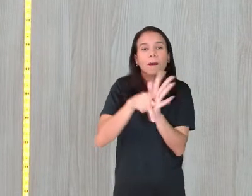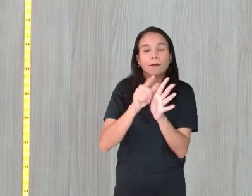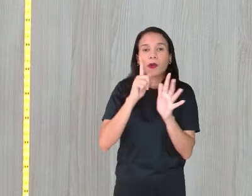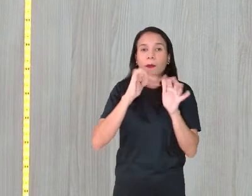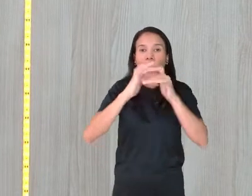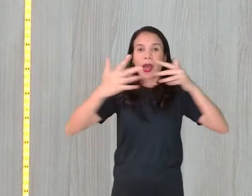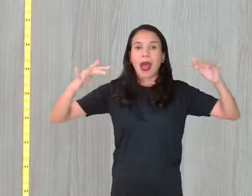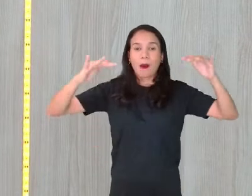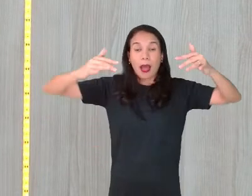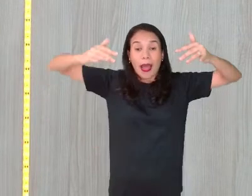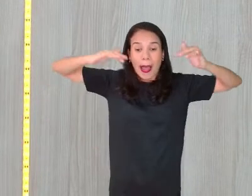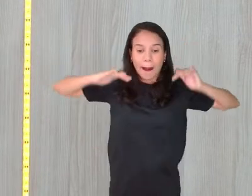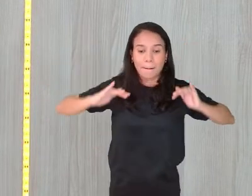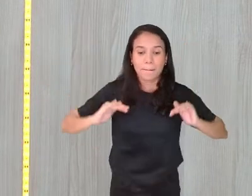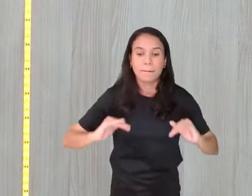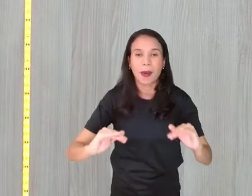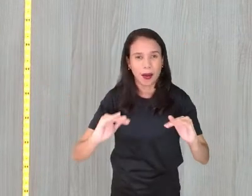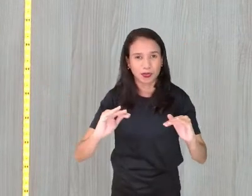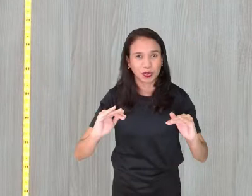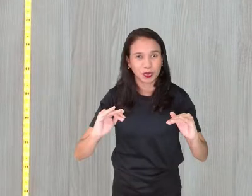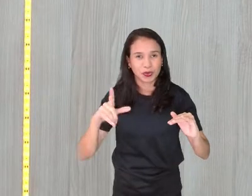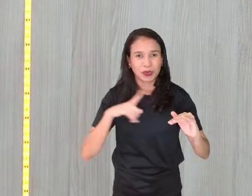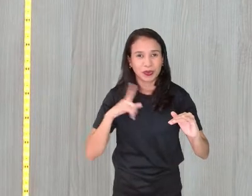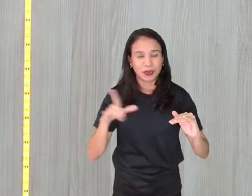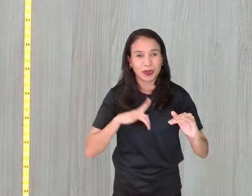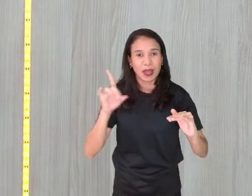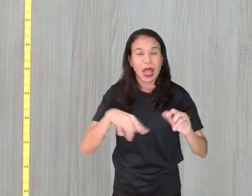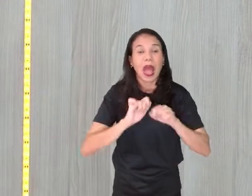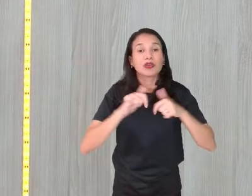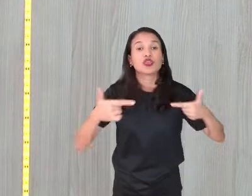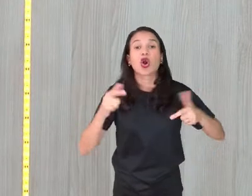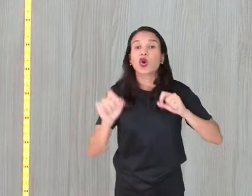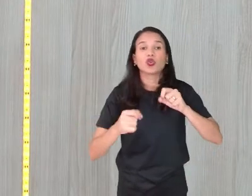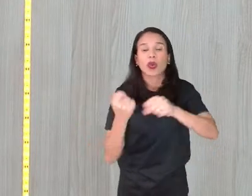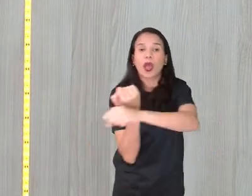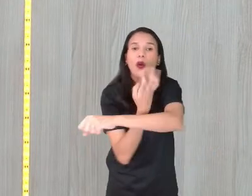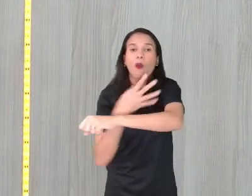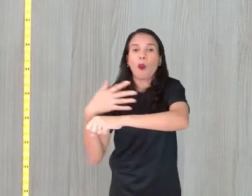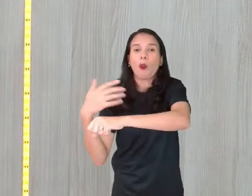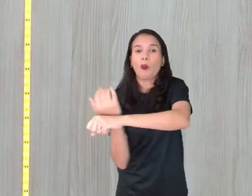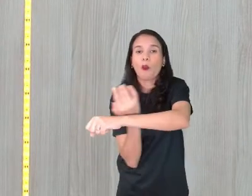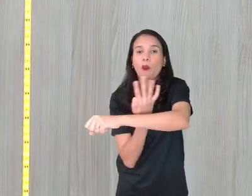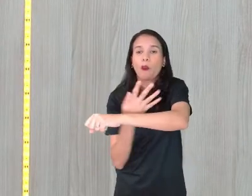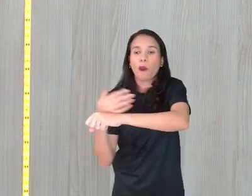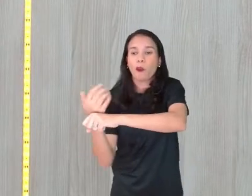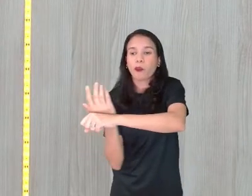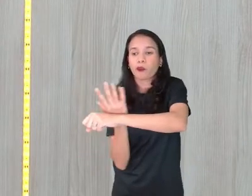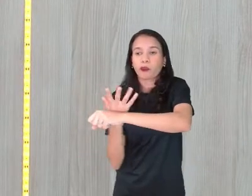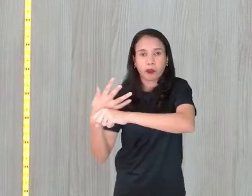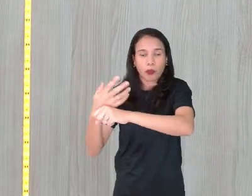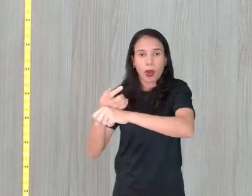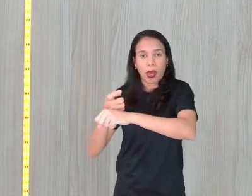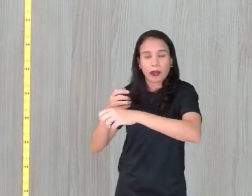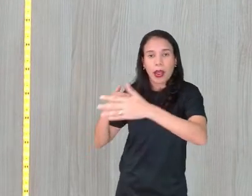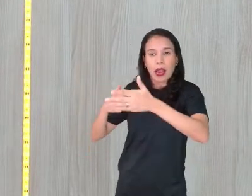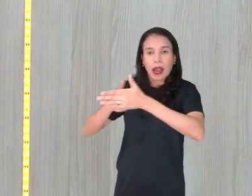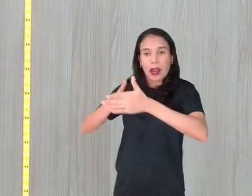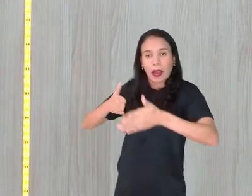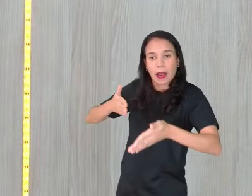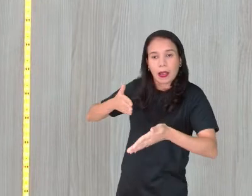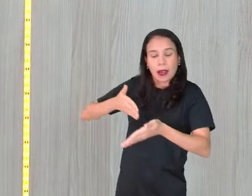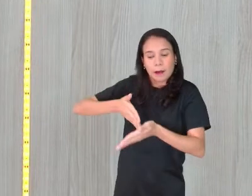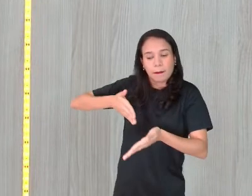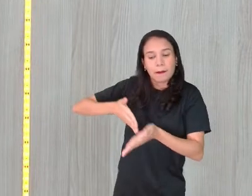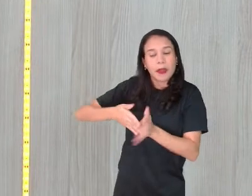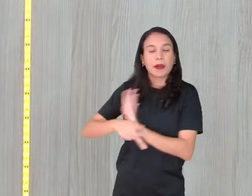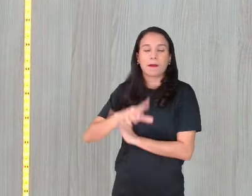do mar. Então, a sorte são os arrecifes, são os corais, não é, que barram um pouco a força